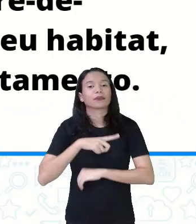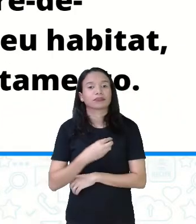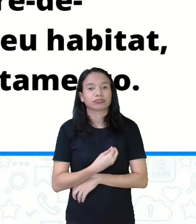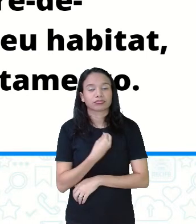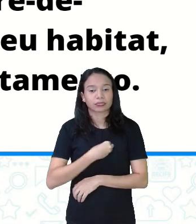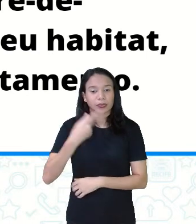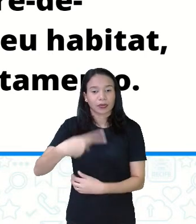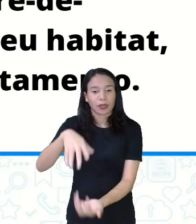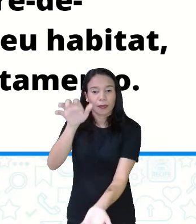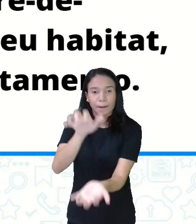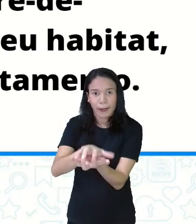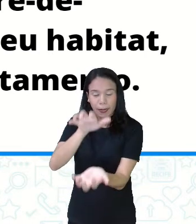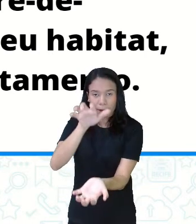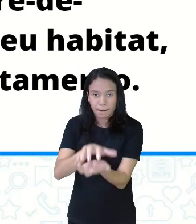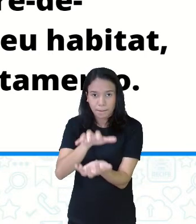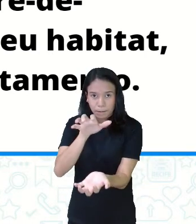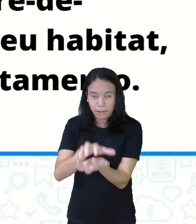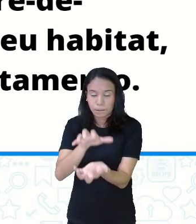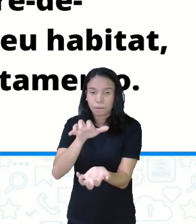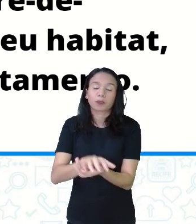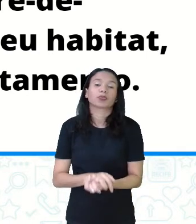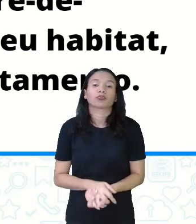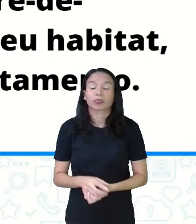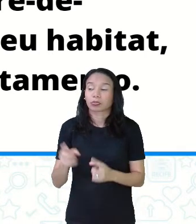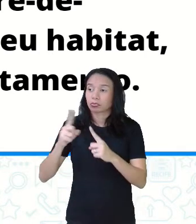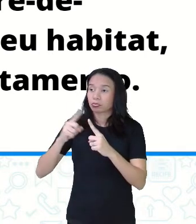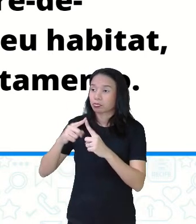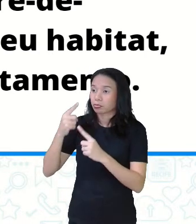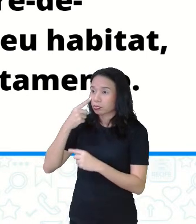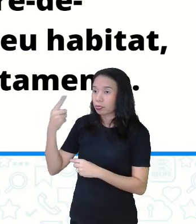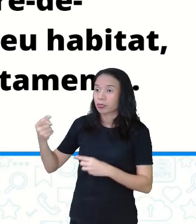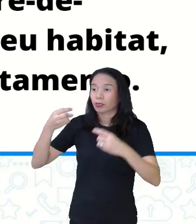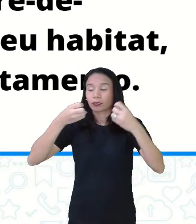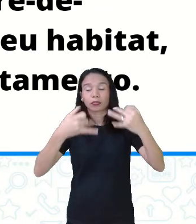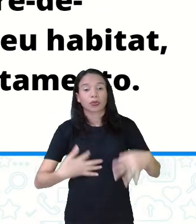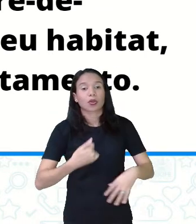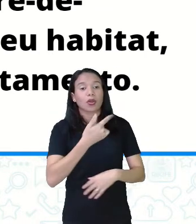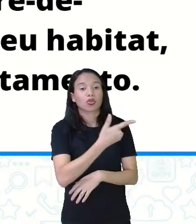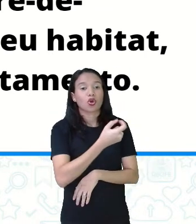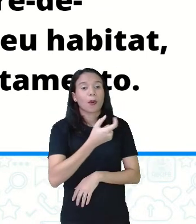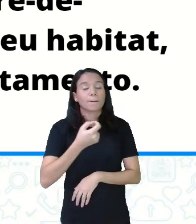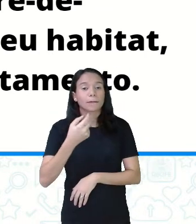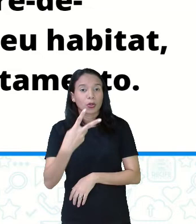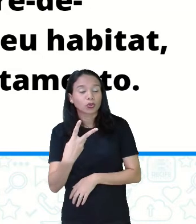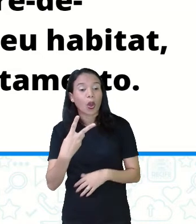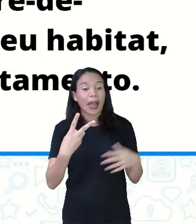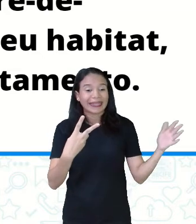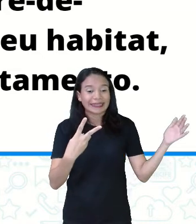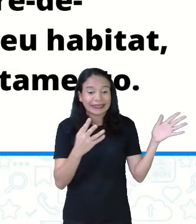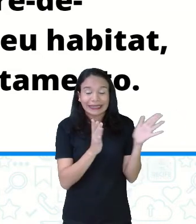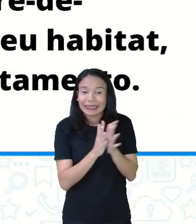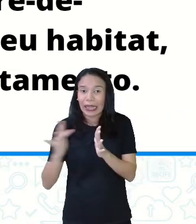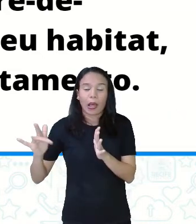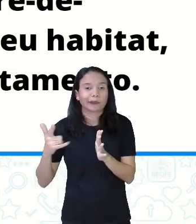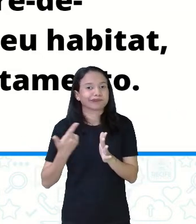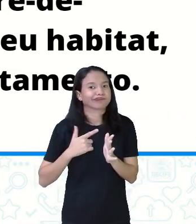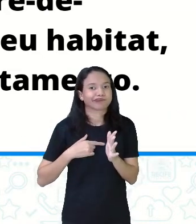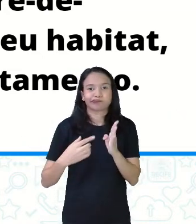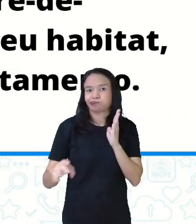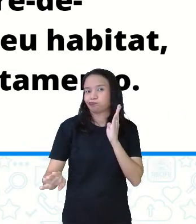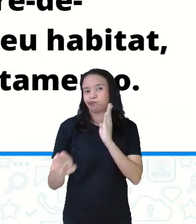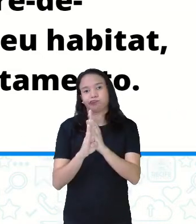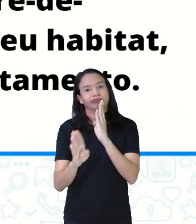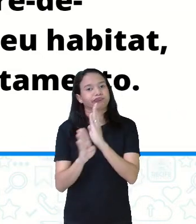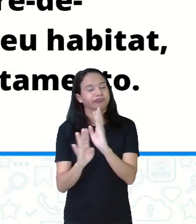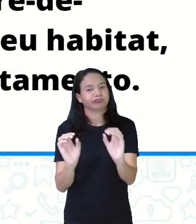de Pernambuco. Essa espécie foi descrita em 2002 e desde lá não houve